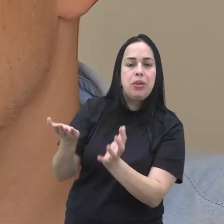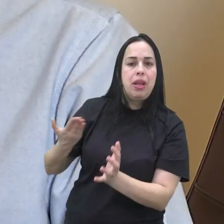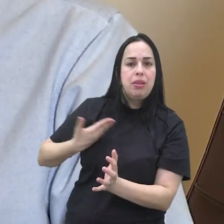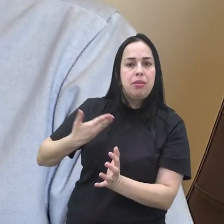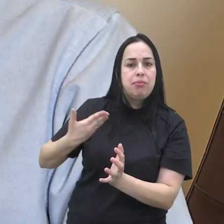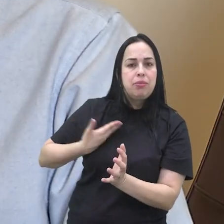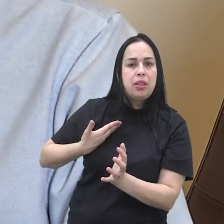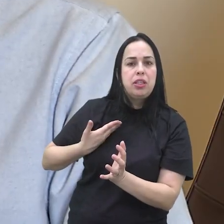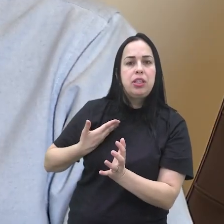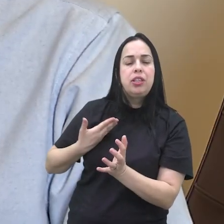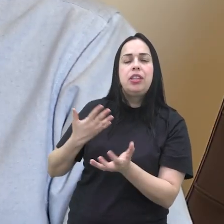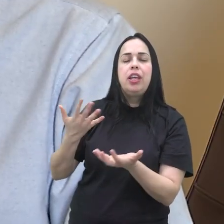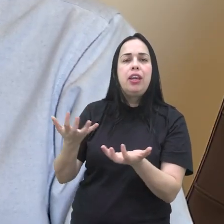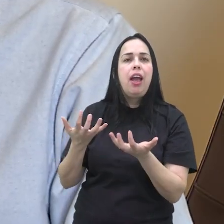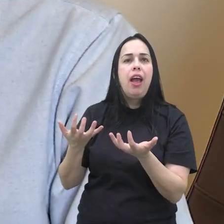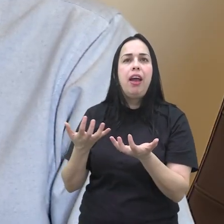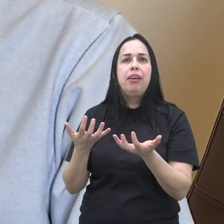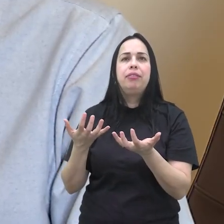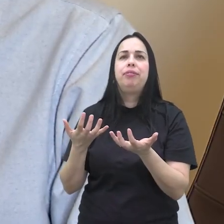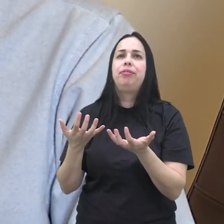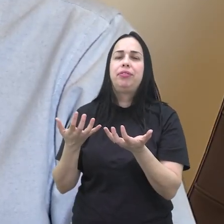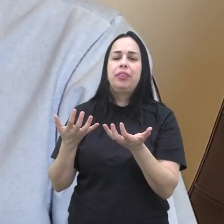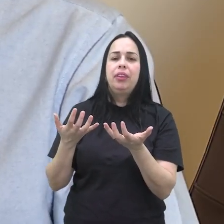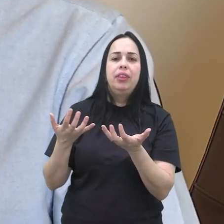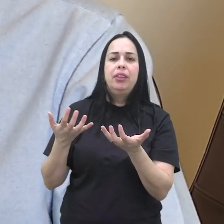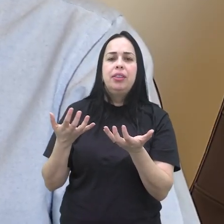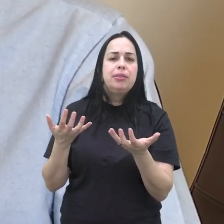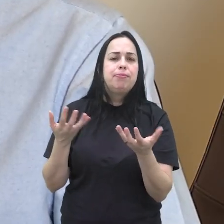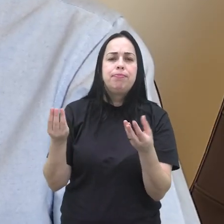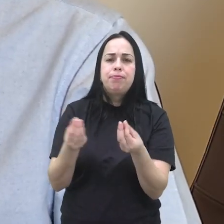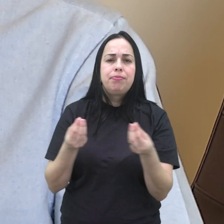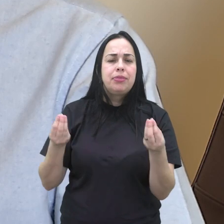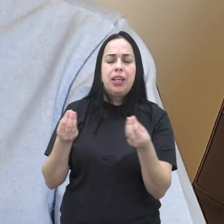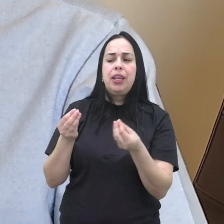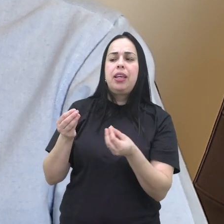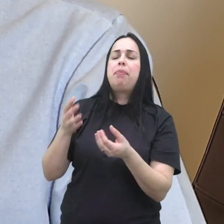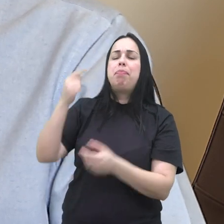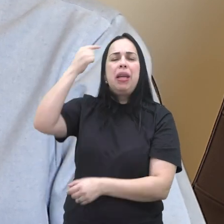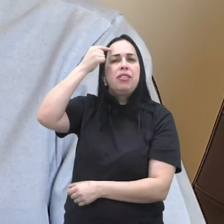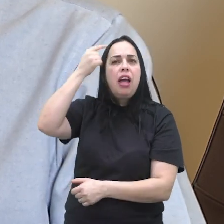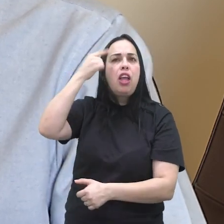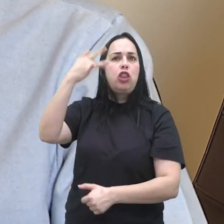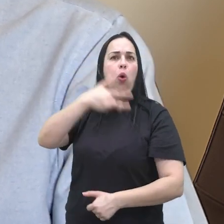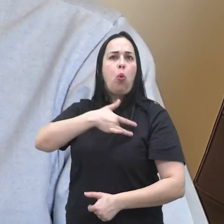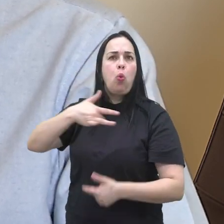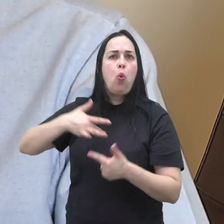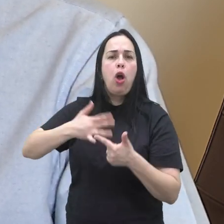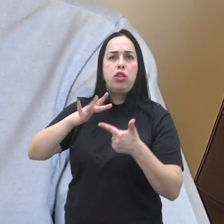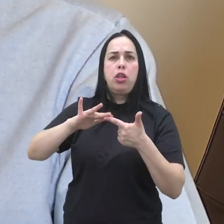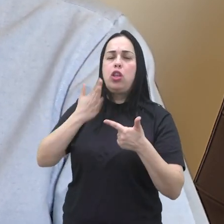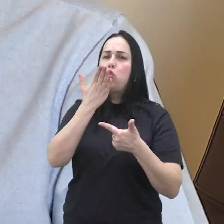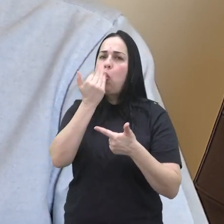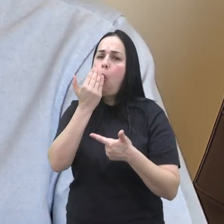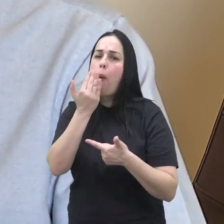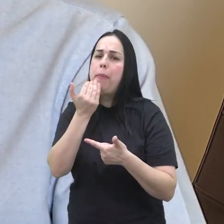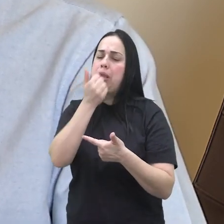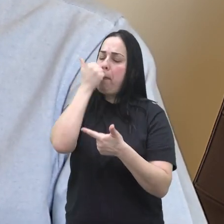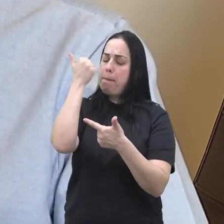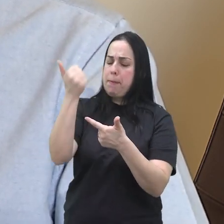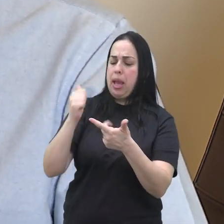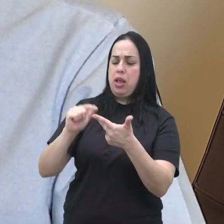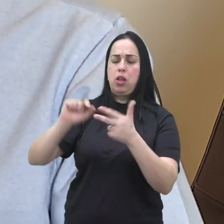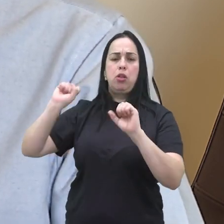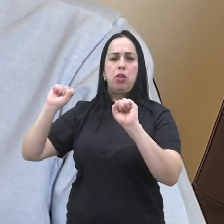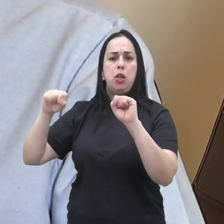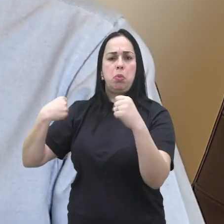dicas. Se você tem um ciclo de amizades, que é um ciclo de amizades mais voltado assim, para pessoas que estão ligadas mais à questão de se cuidar,